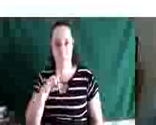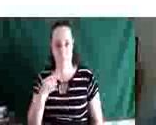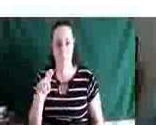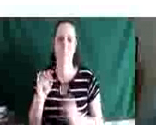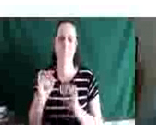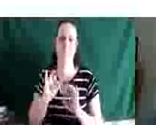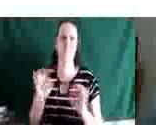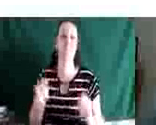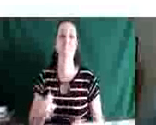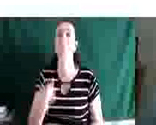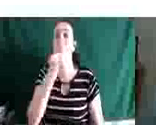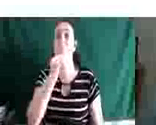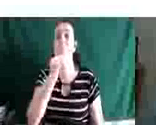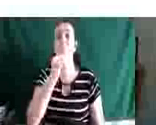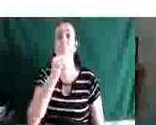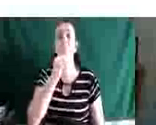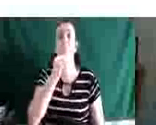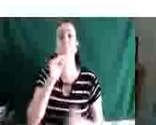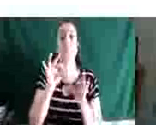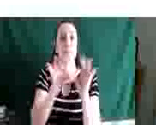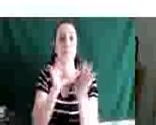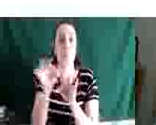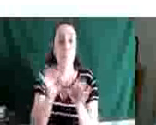As telas aqui.